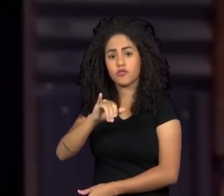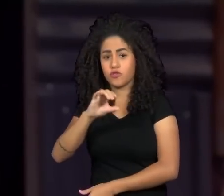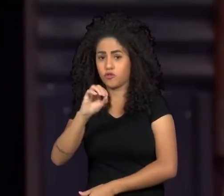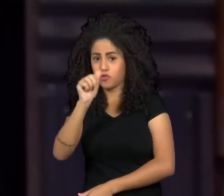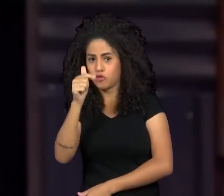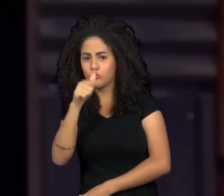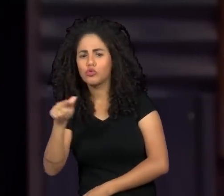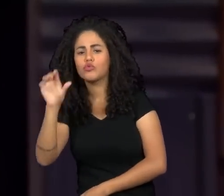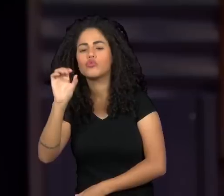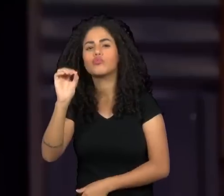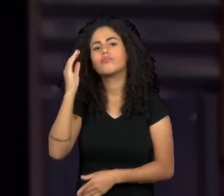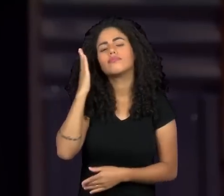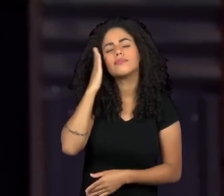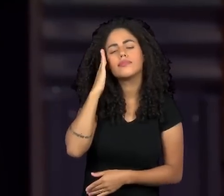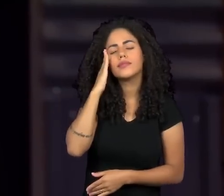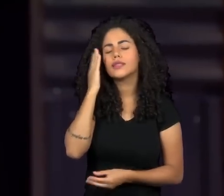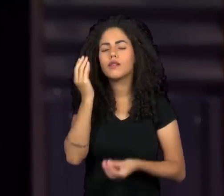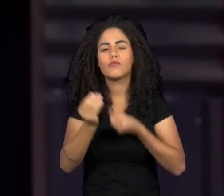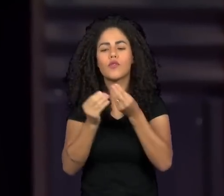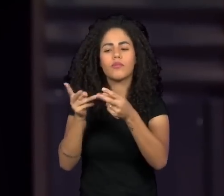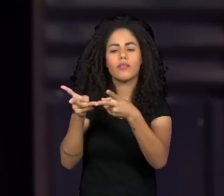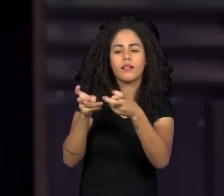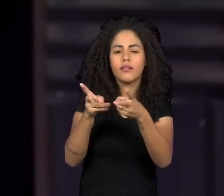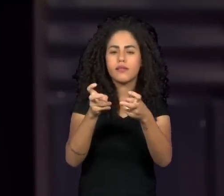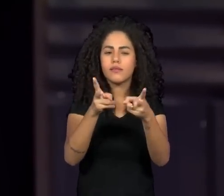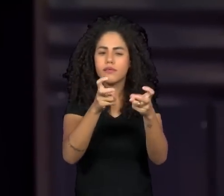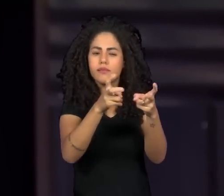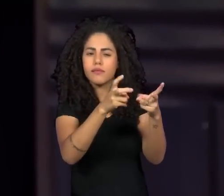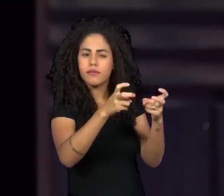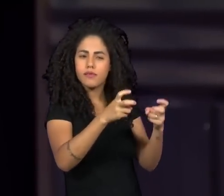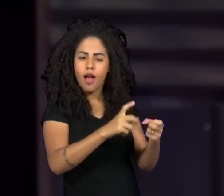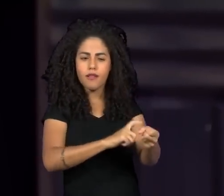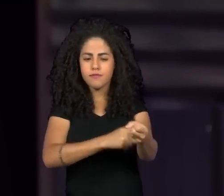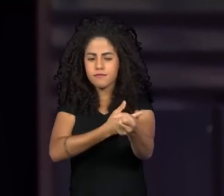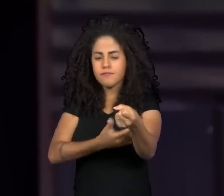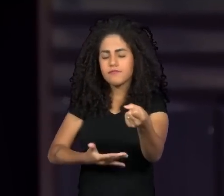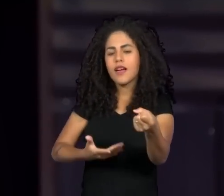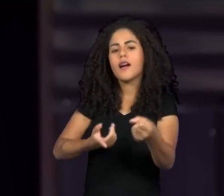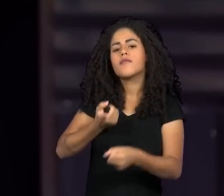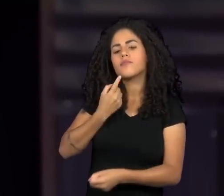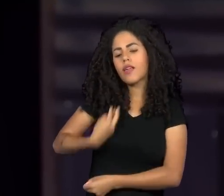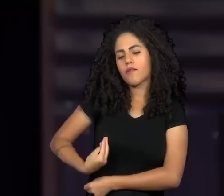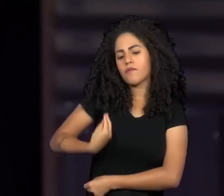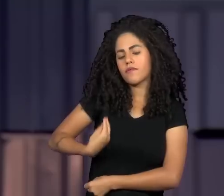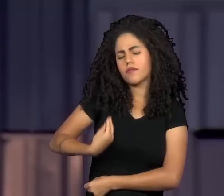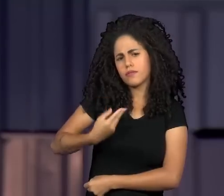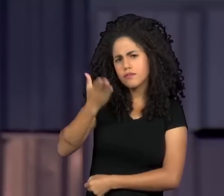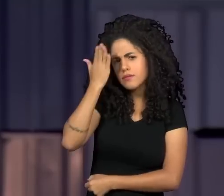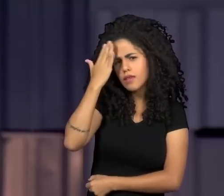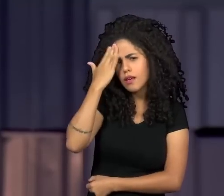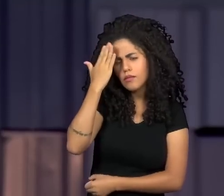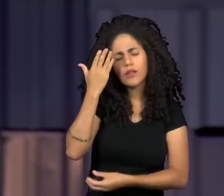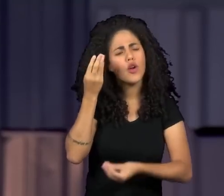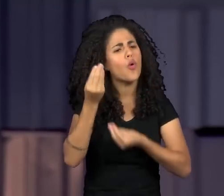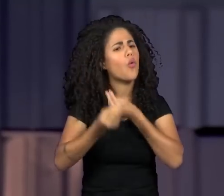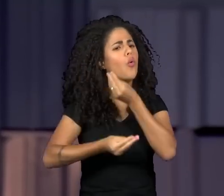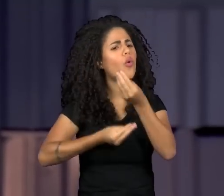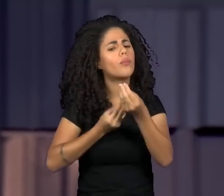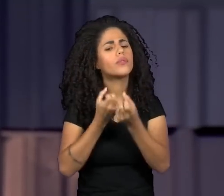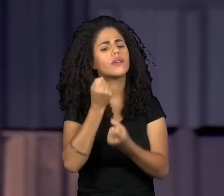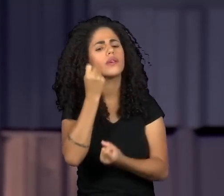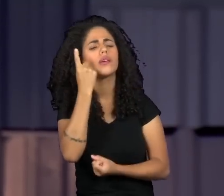tem o GPS dessa questão no sangue, na vida, vai me dizer como que certas